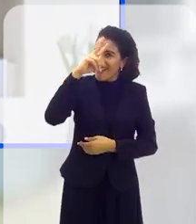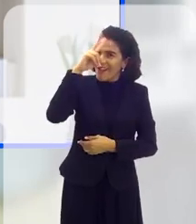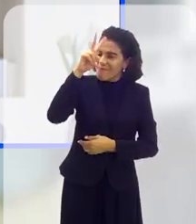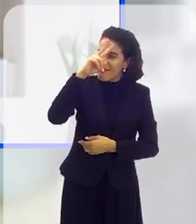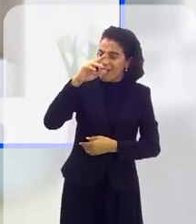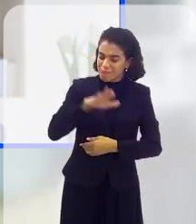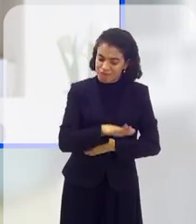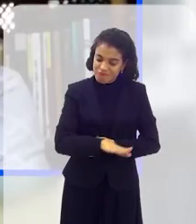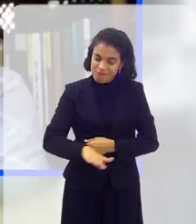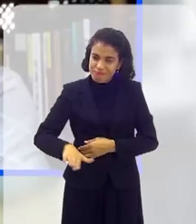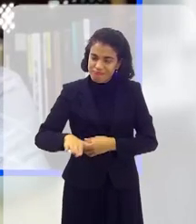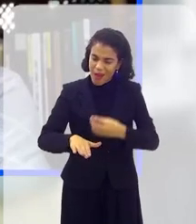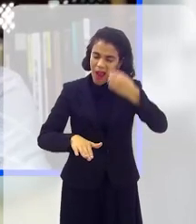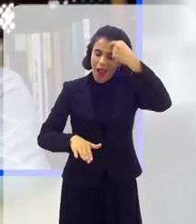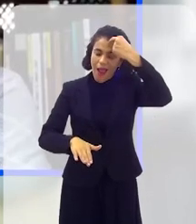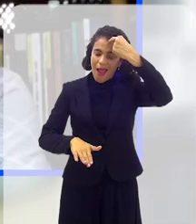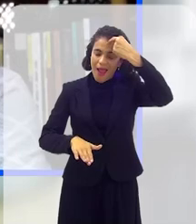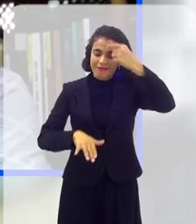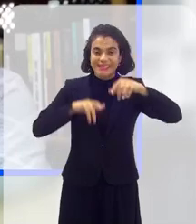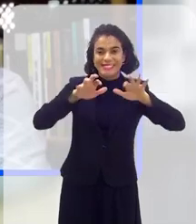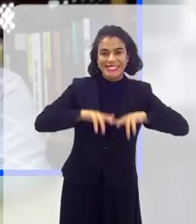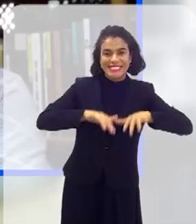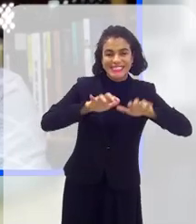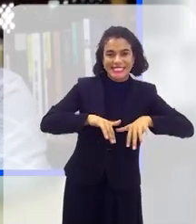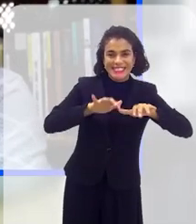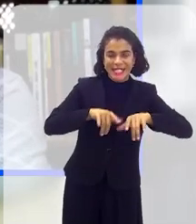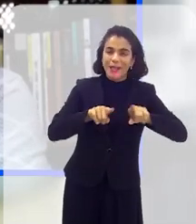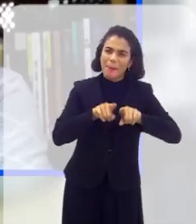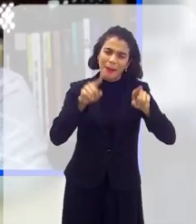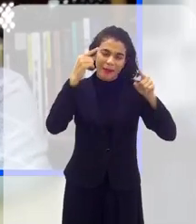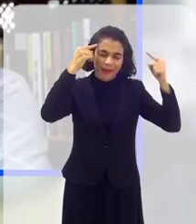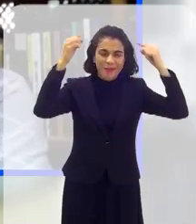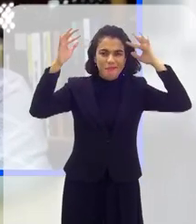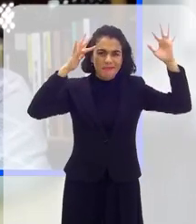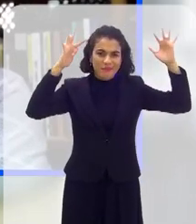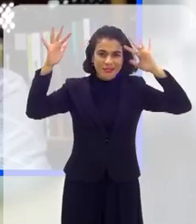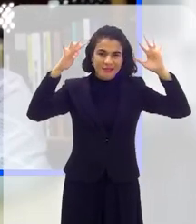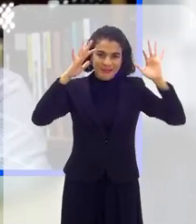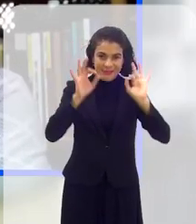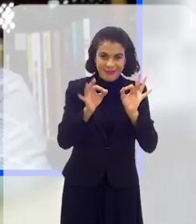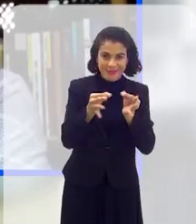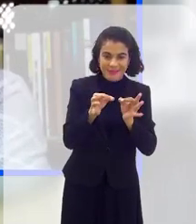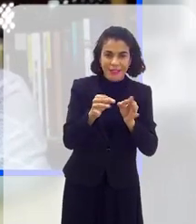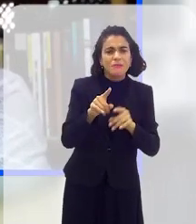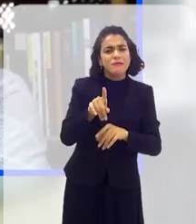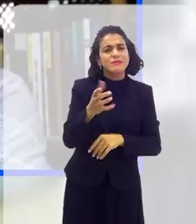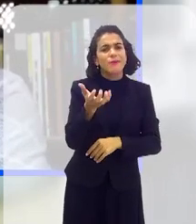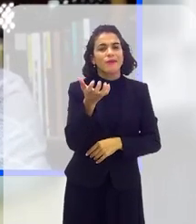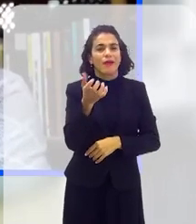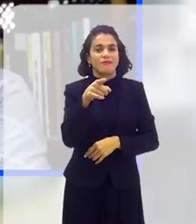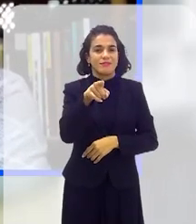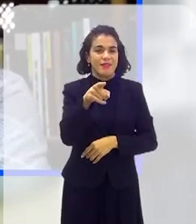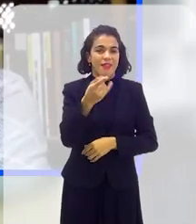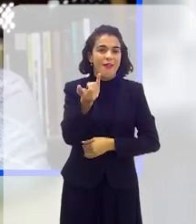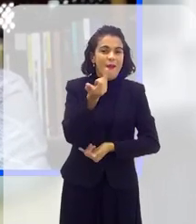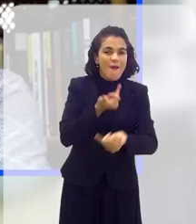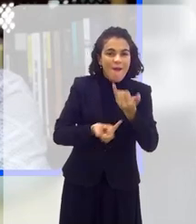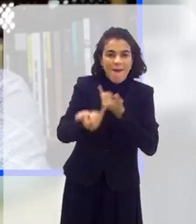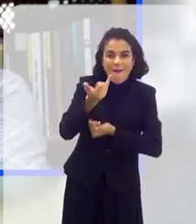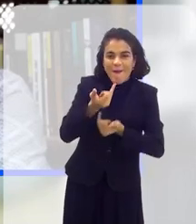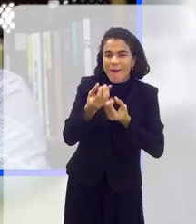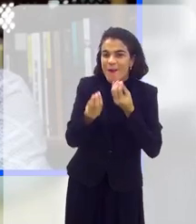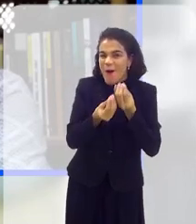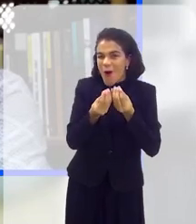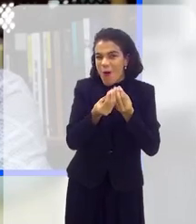de infância, né? Claro que muito também vem da sua imaginação, como você mesmo citou. Mas eu queria que você contasse agora um pouco